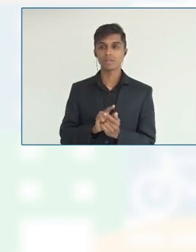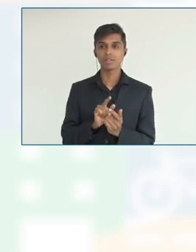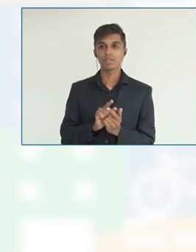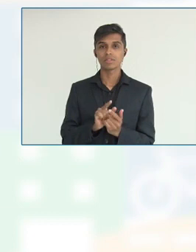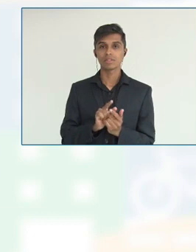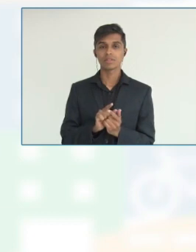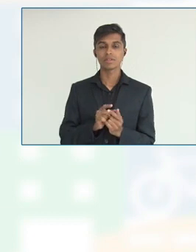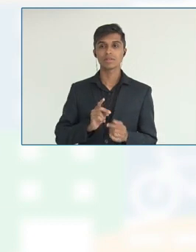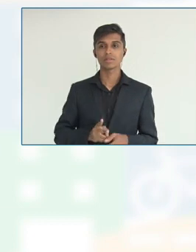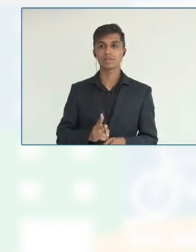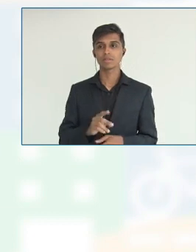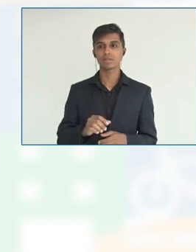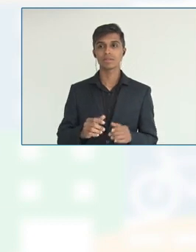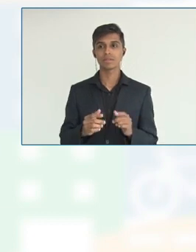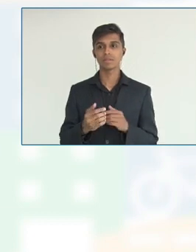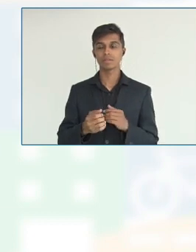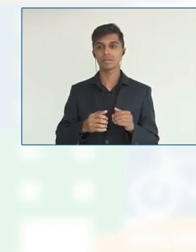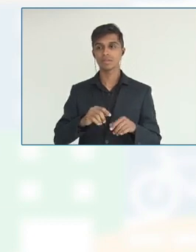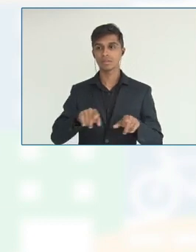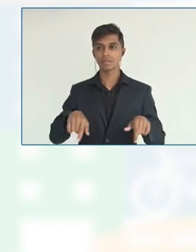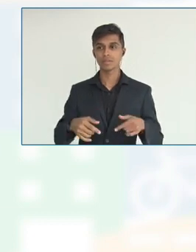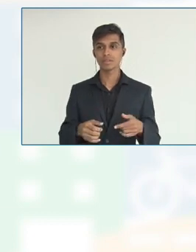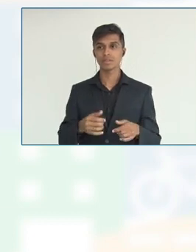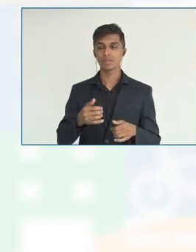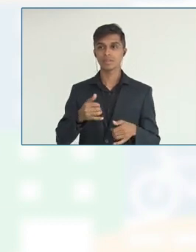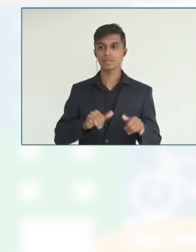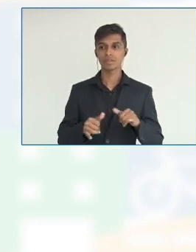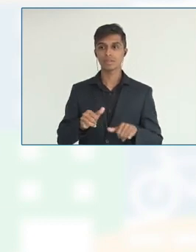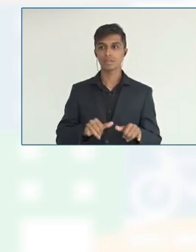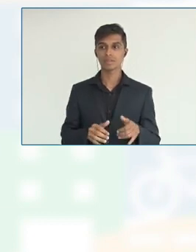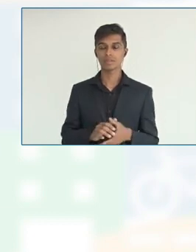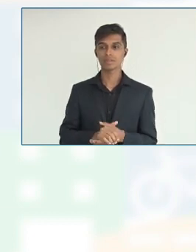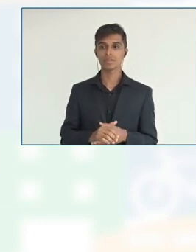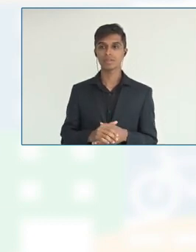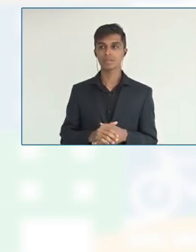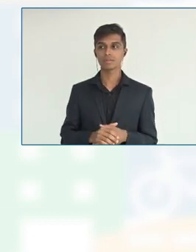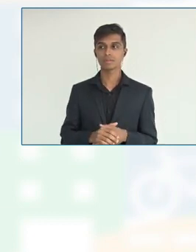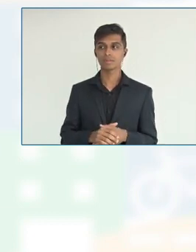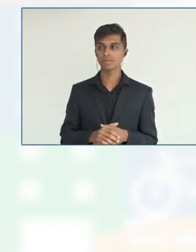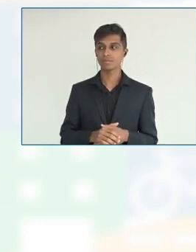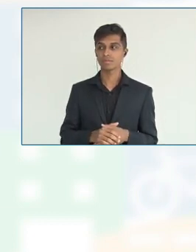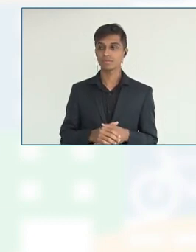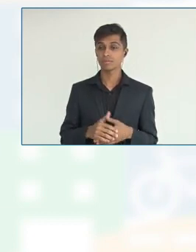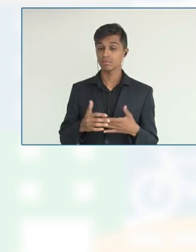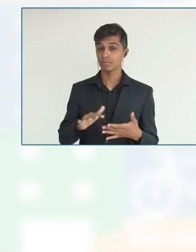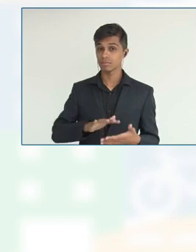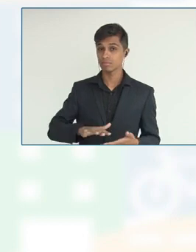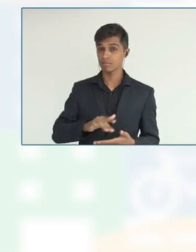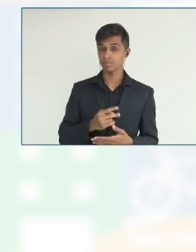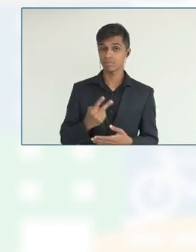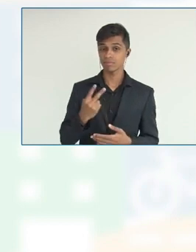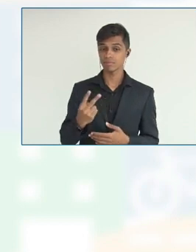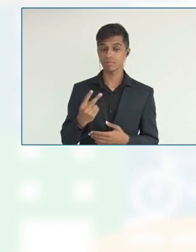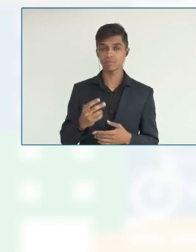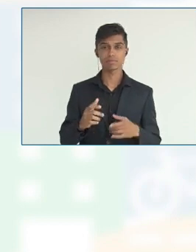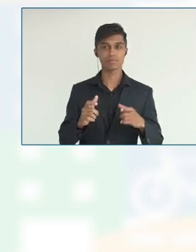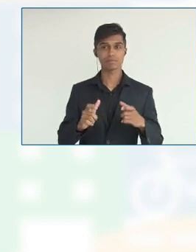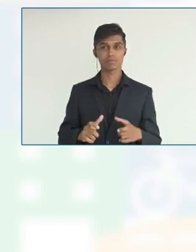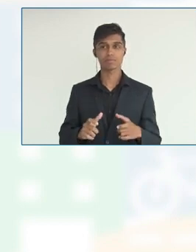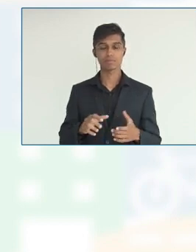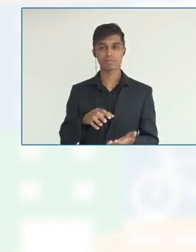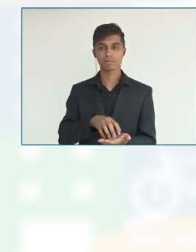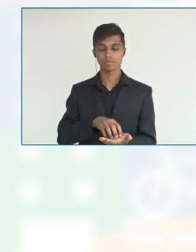diagnóstico laboratorial toxicológico dos casos suspeitos de intoxicação. Essas 2 unidades de assistência